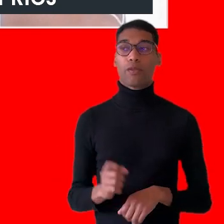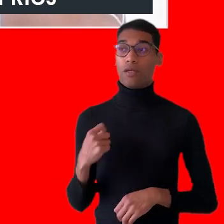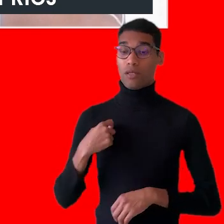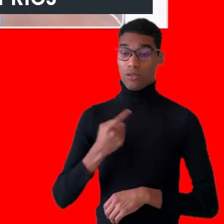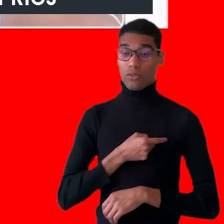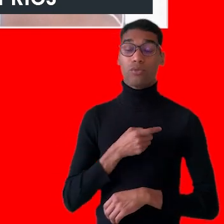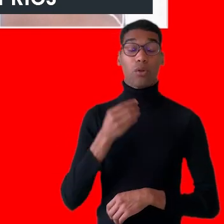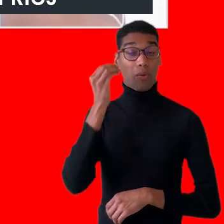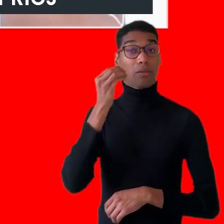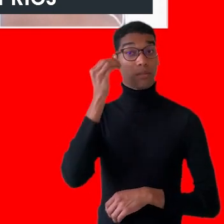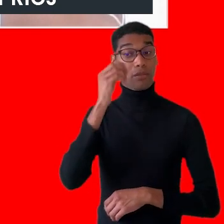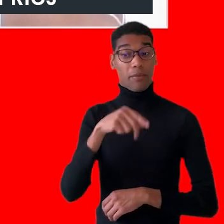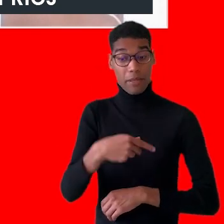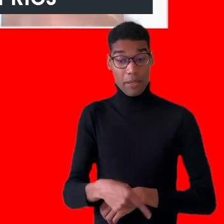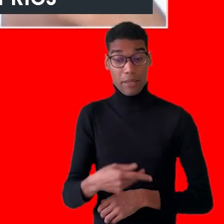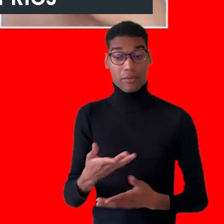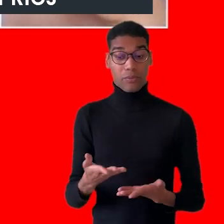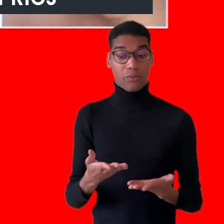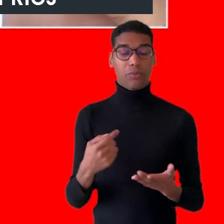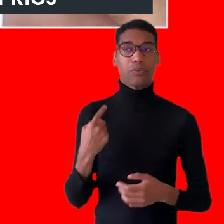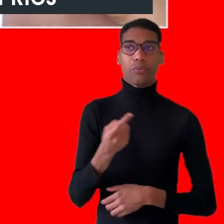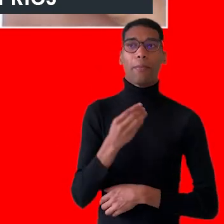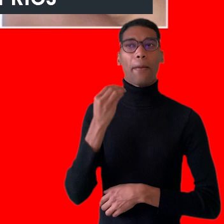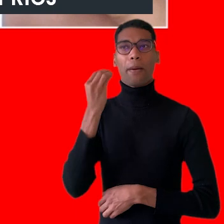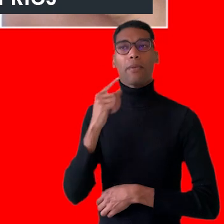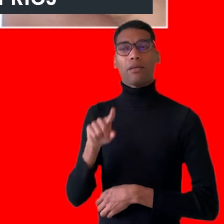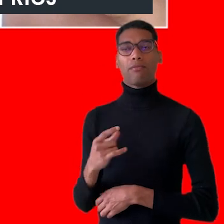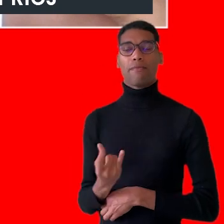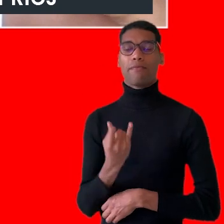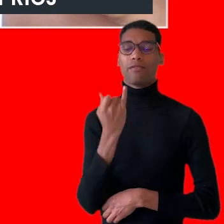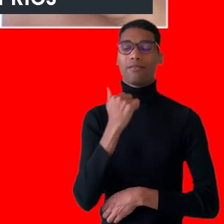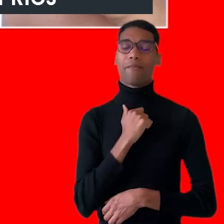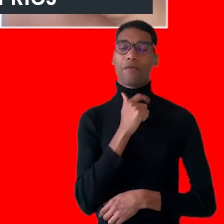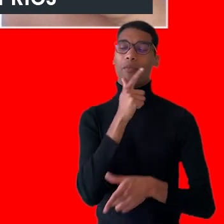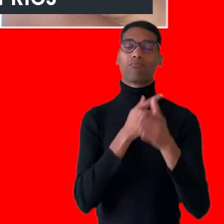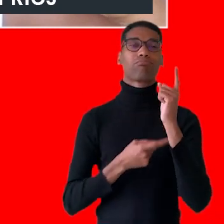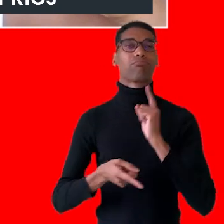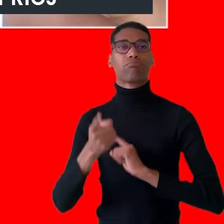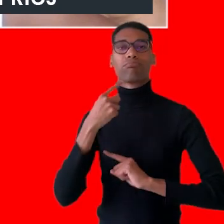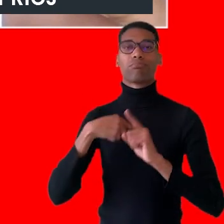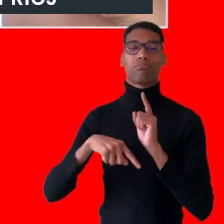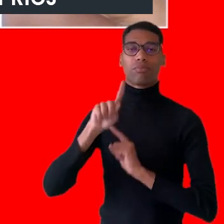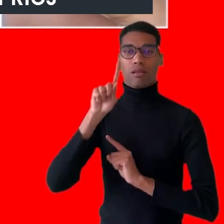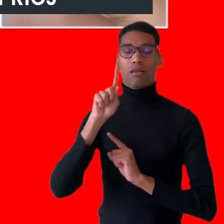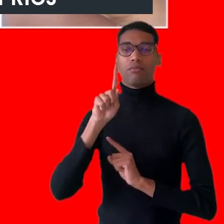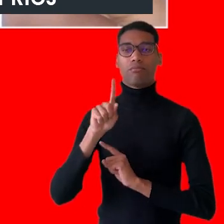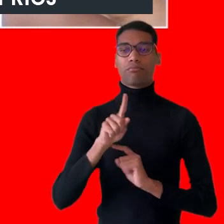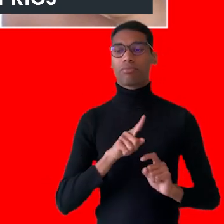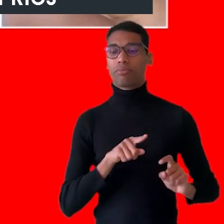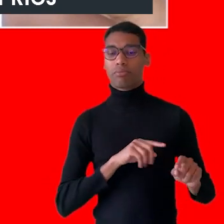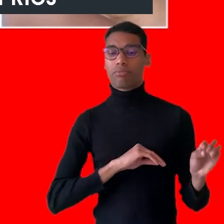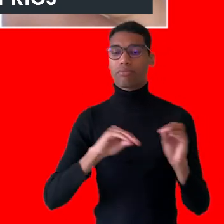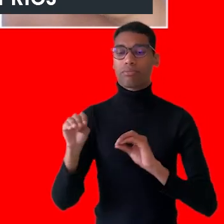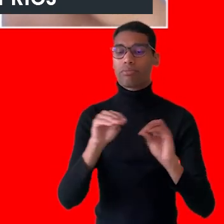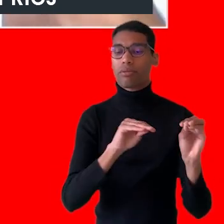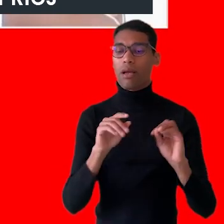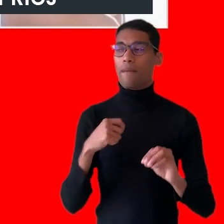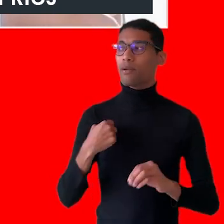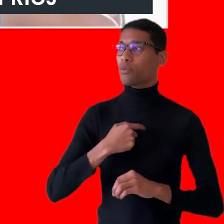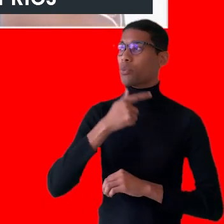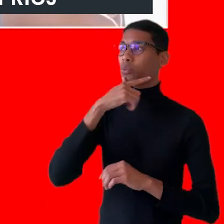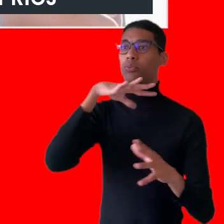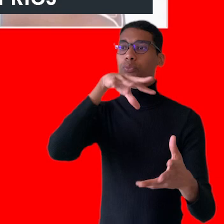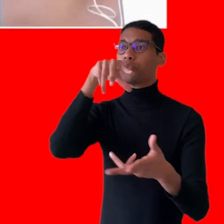A nossa experiência, a nossa empiria, ela é fundamental para o nosso deslocamento, para andarmos